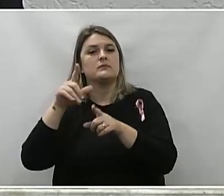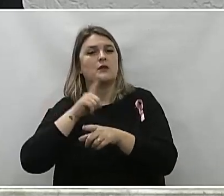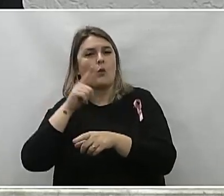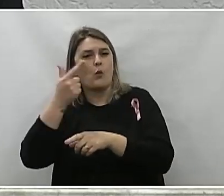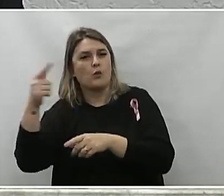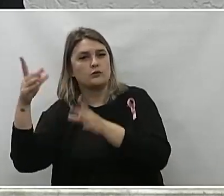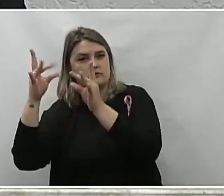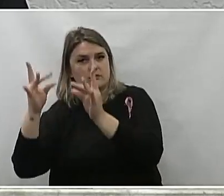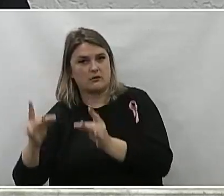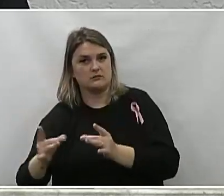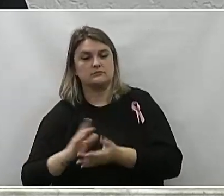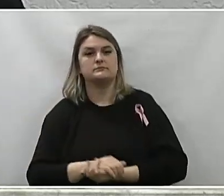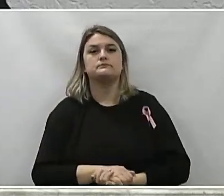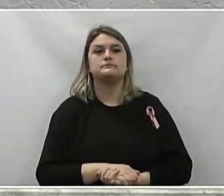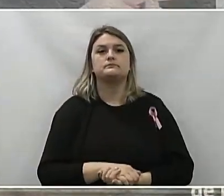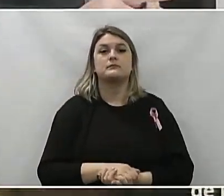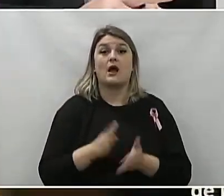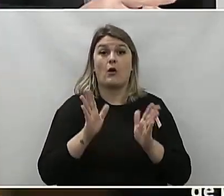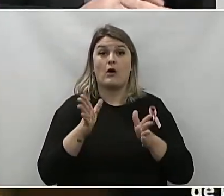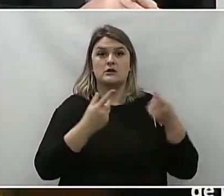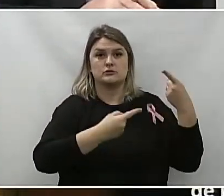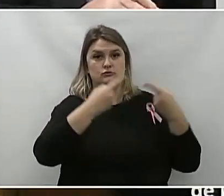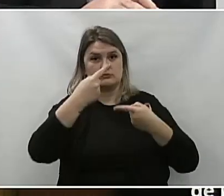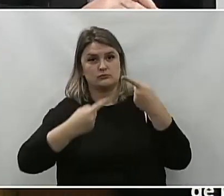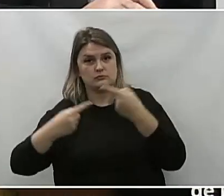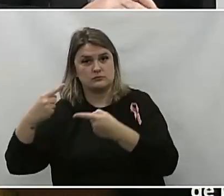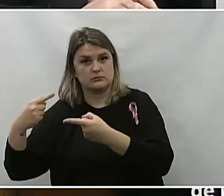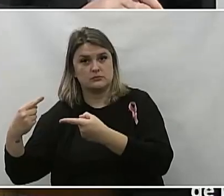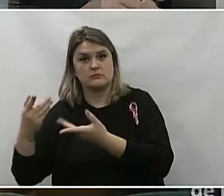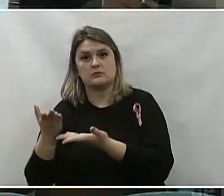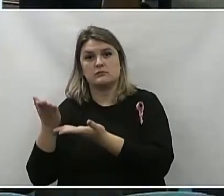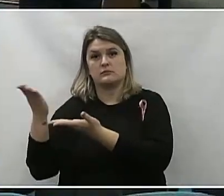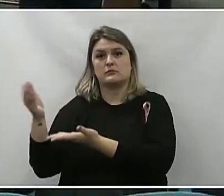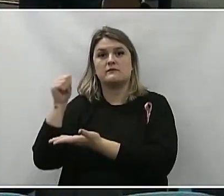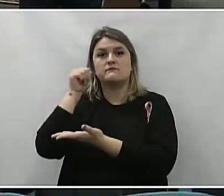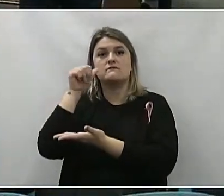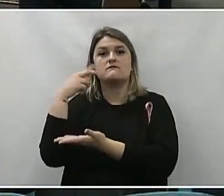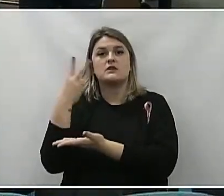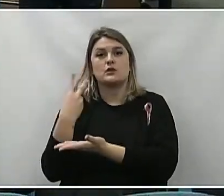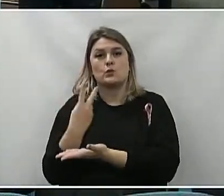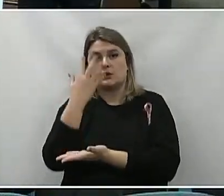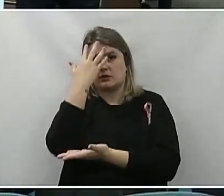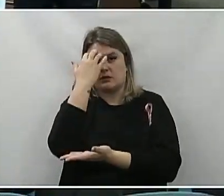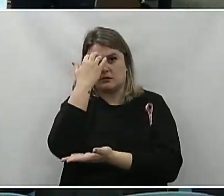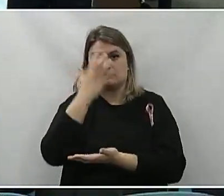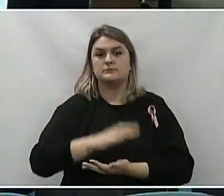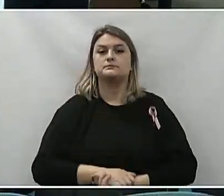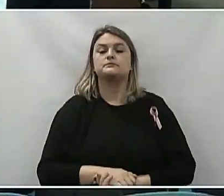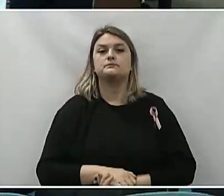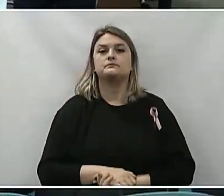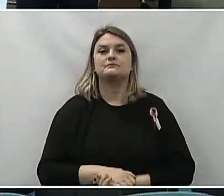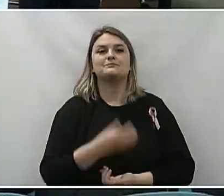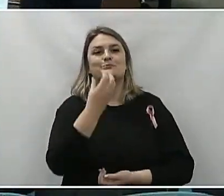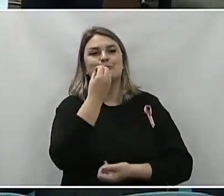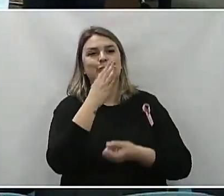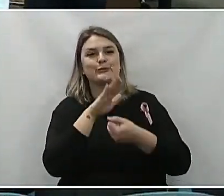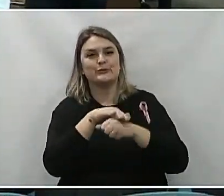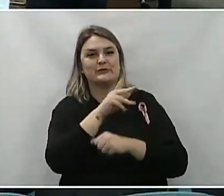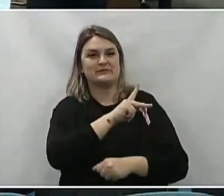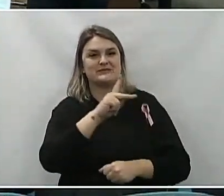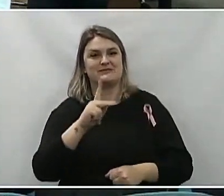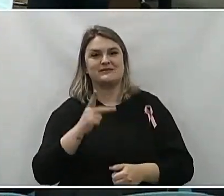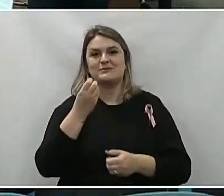menciona e da outras providências em discussão com a palavra vereadora Thais bieberbac Boa noite